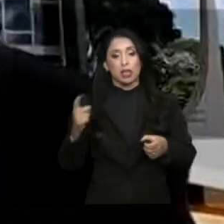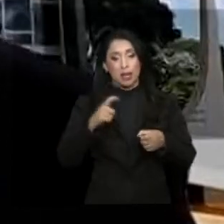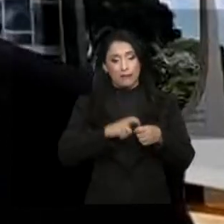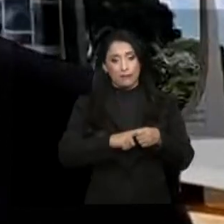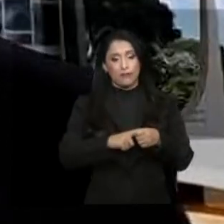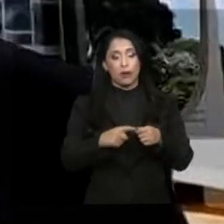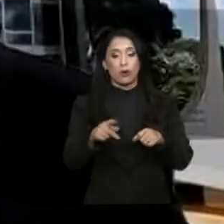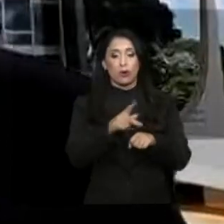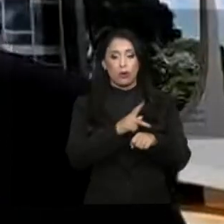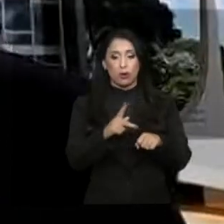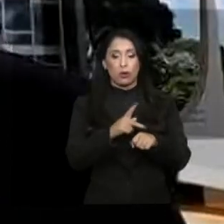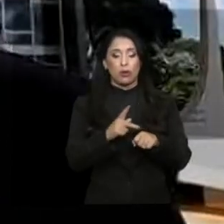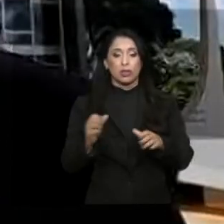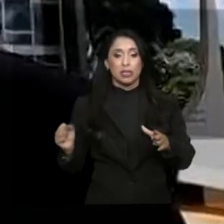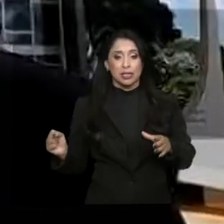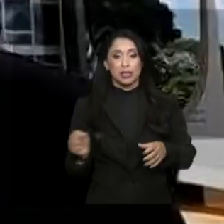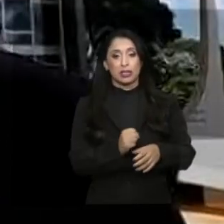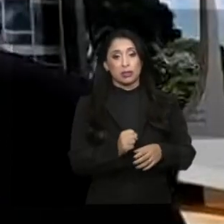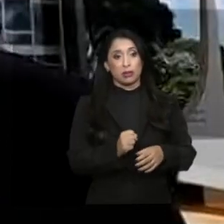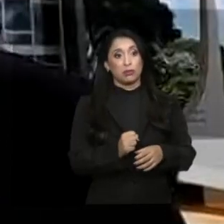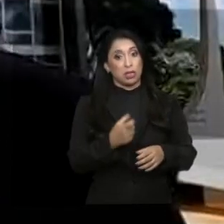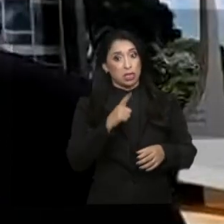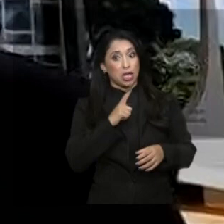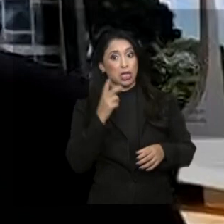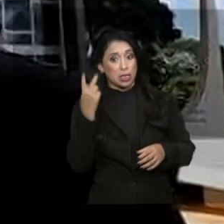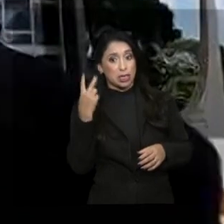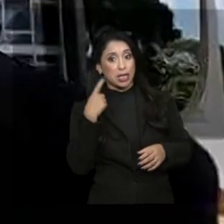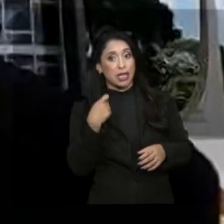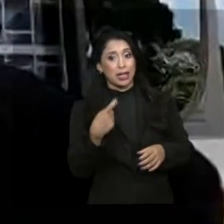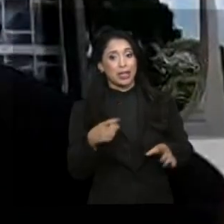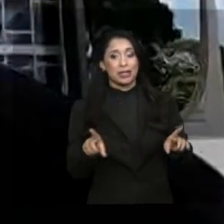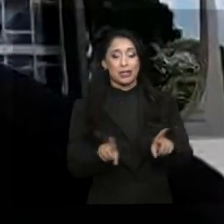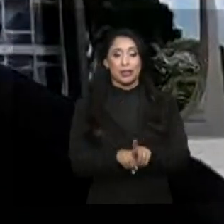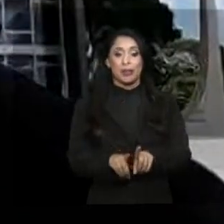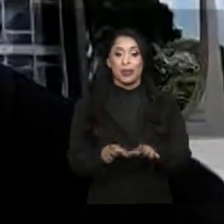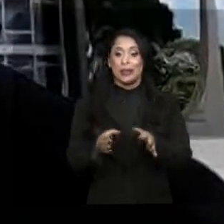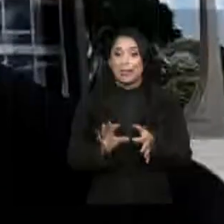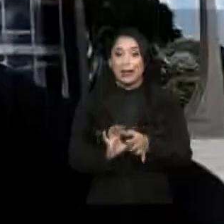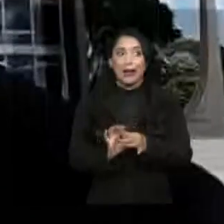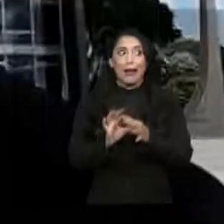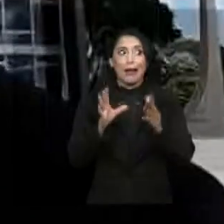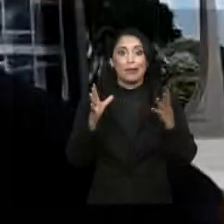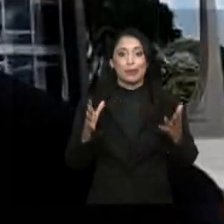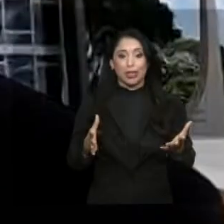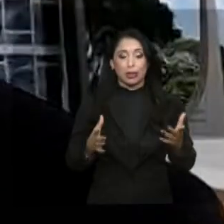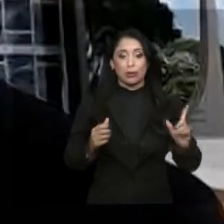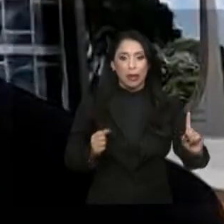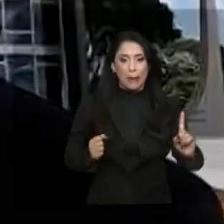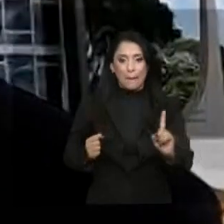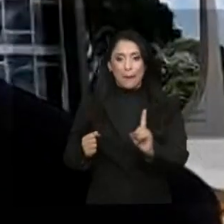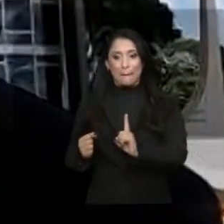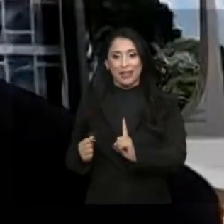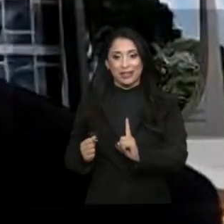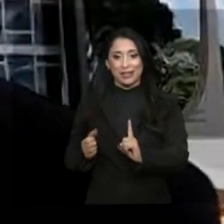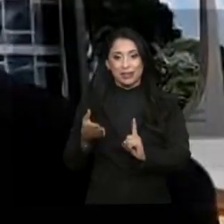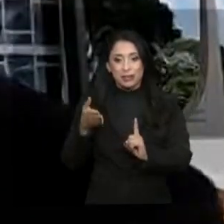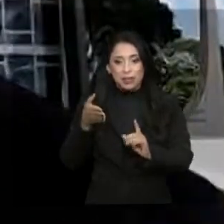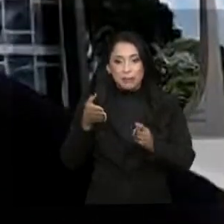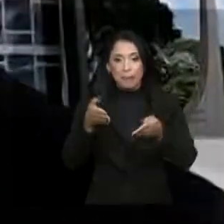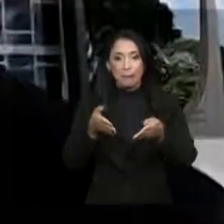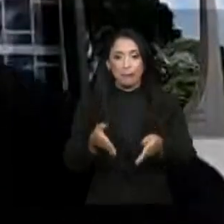terceiro interessado no processo de extradição. Então, estaríamos abrindo também a participação desse terceiro interessado a partir de agora,